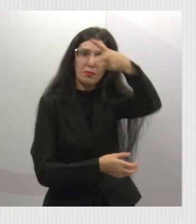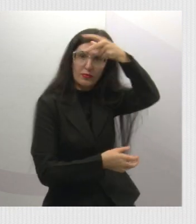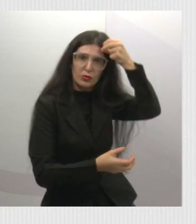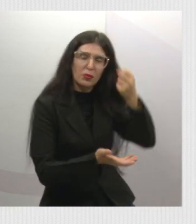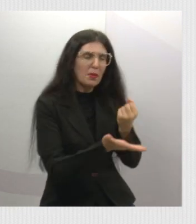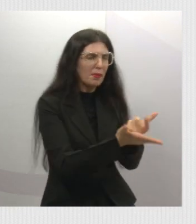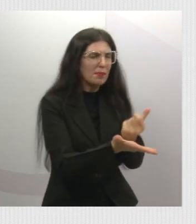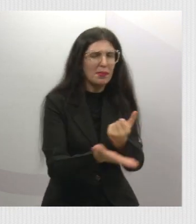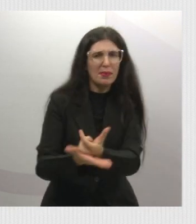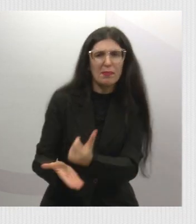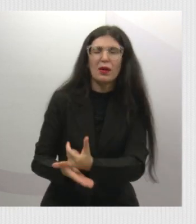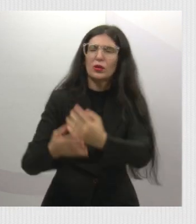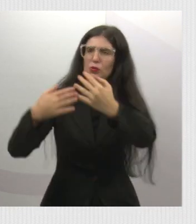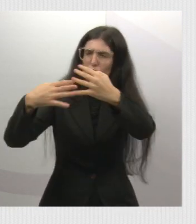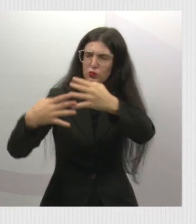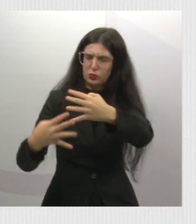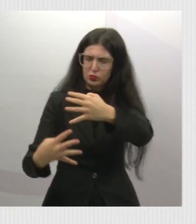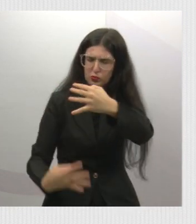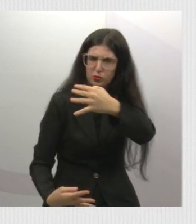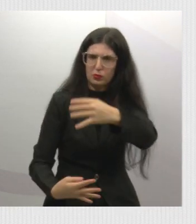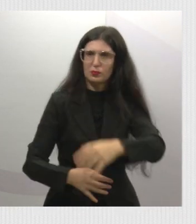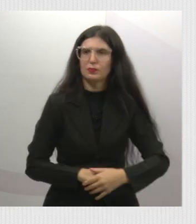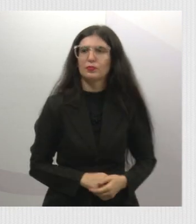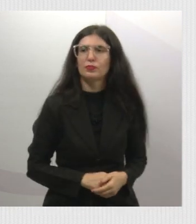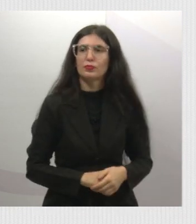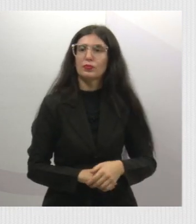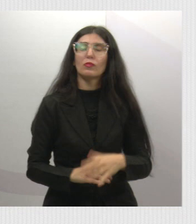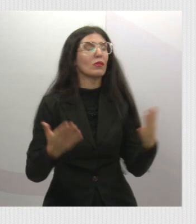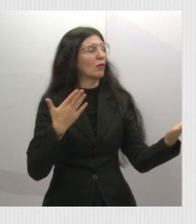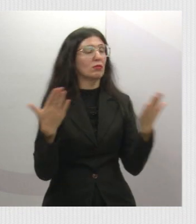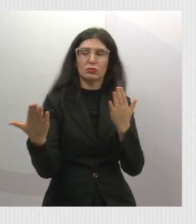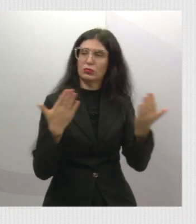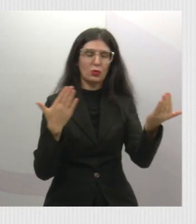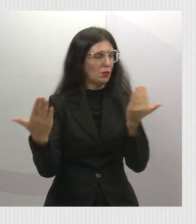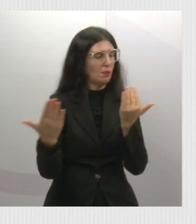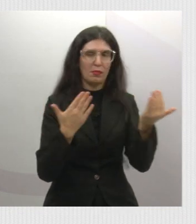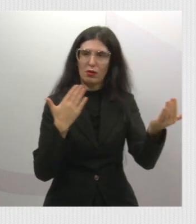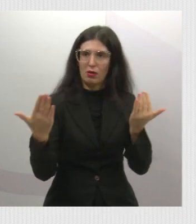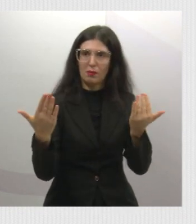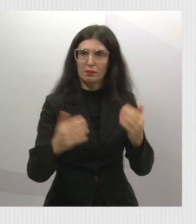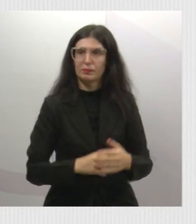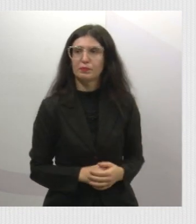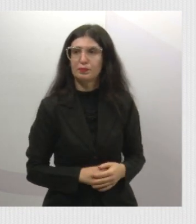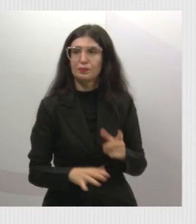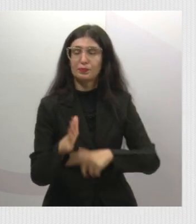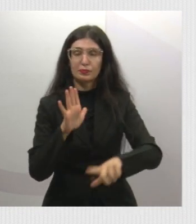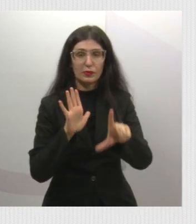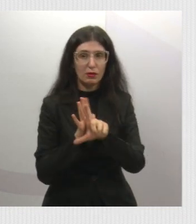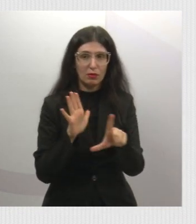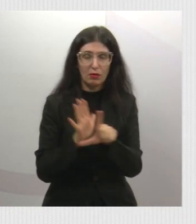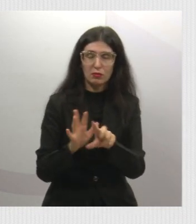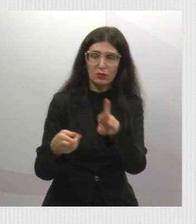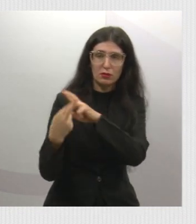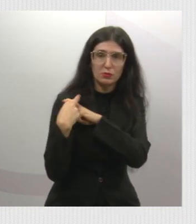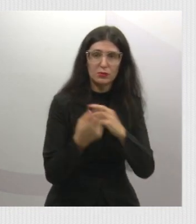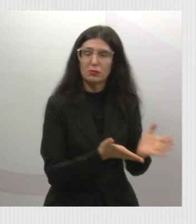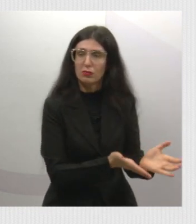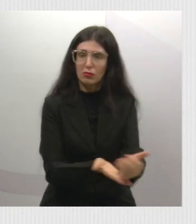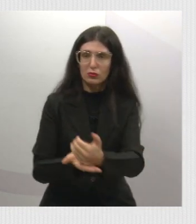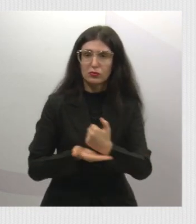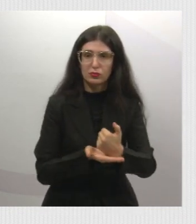Aqui tem uma tabela que podemos fazer alguns comparativos de acordo com a Lei de Responsabilidade